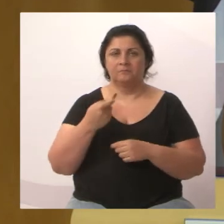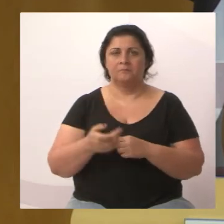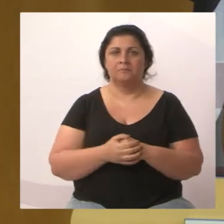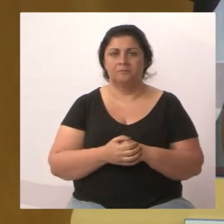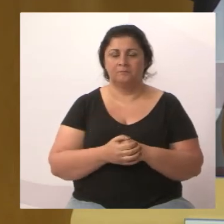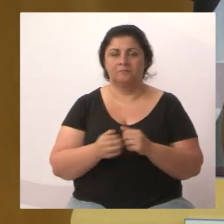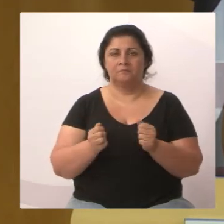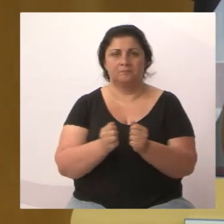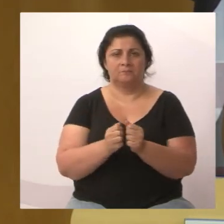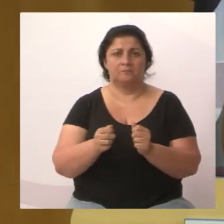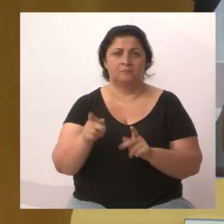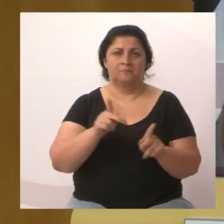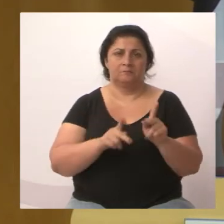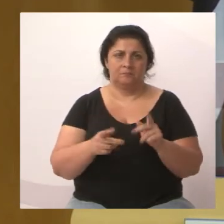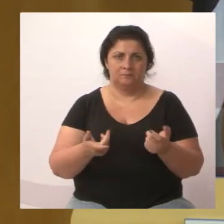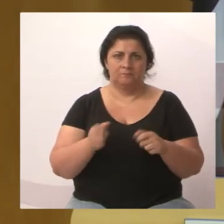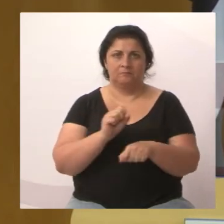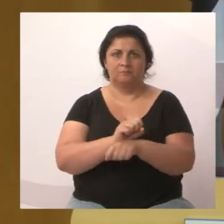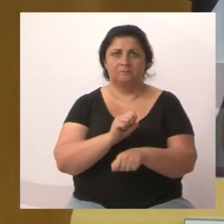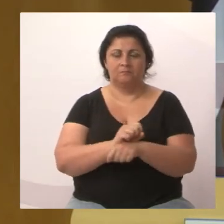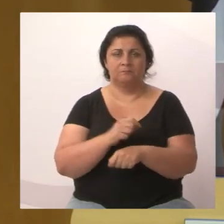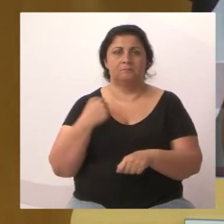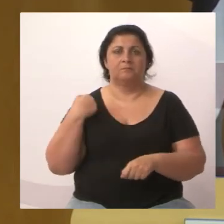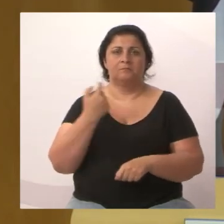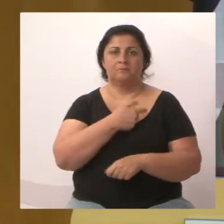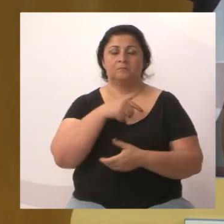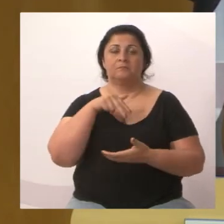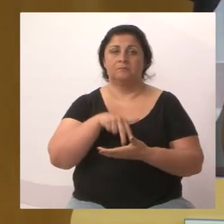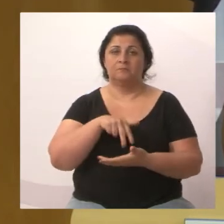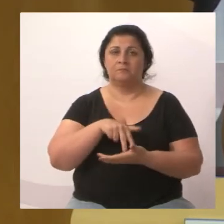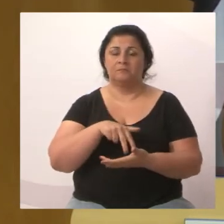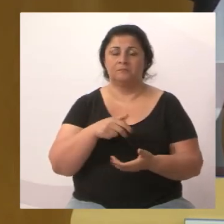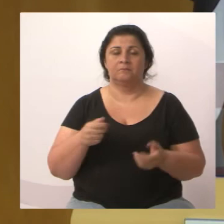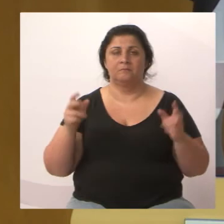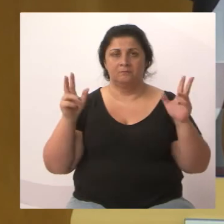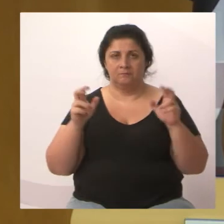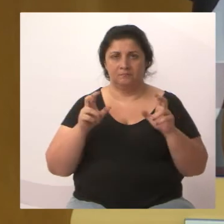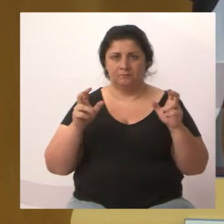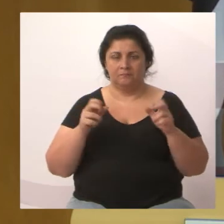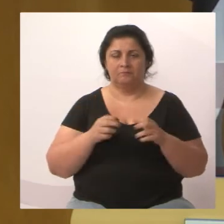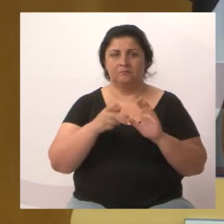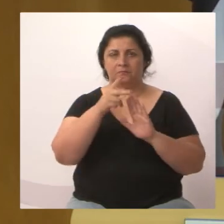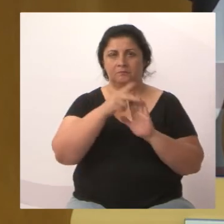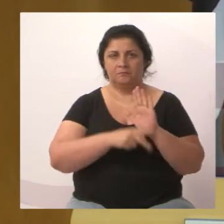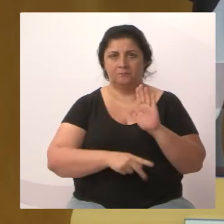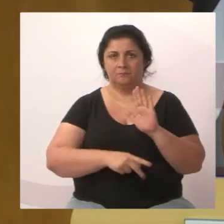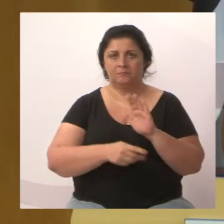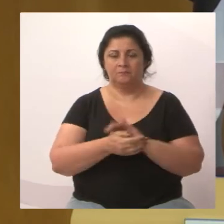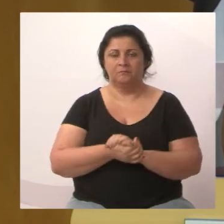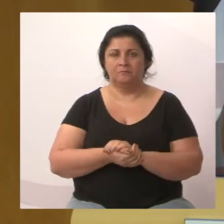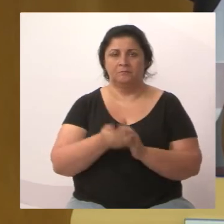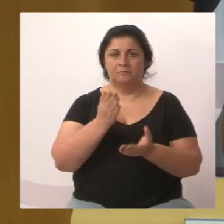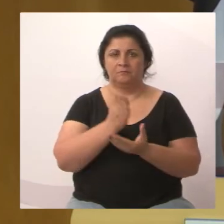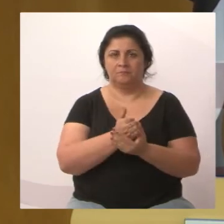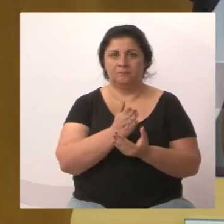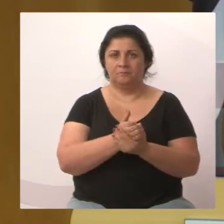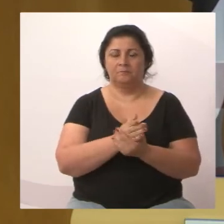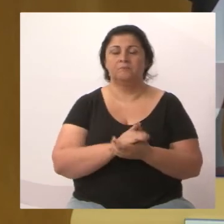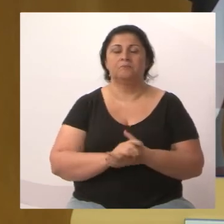munícipe espera da gente, o nosso posicionamento com relação a esse projeto aqui, a esse processo, aliás.